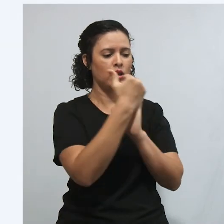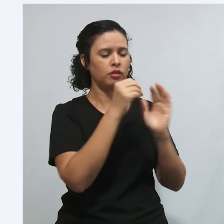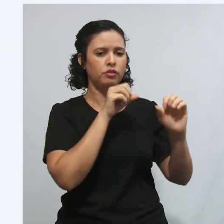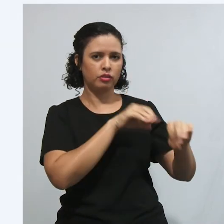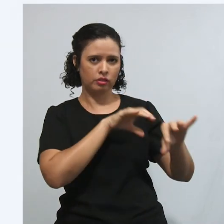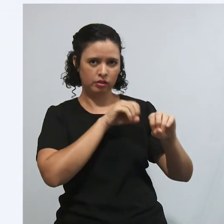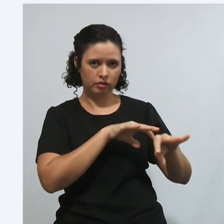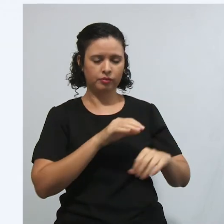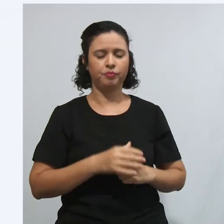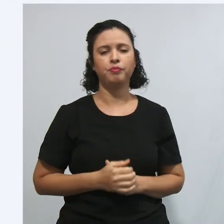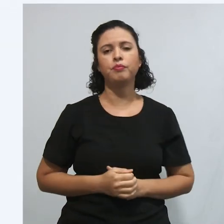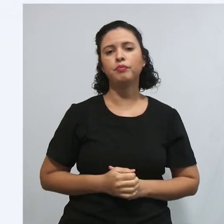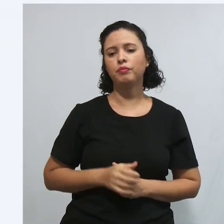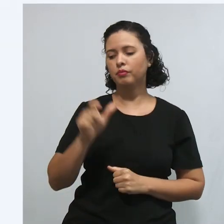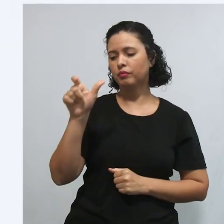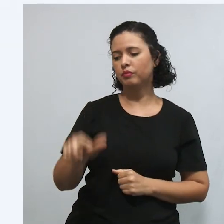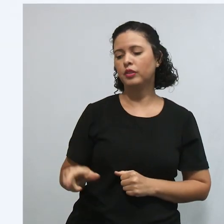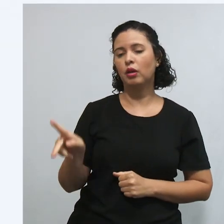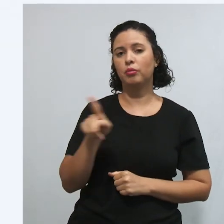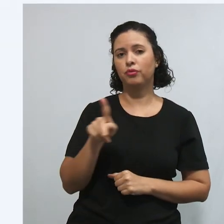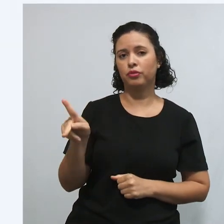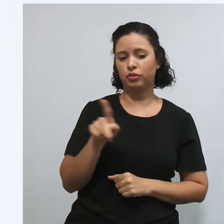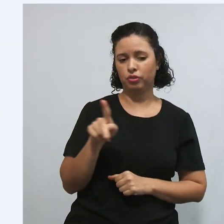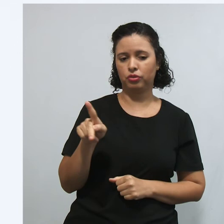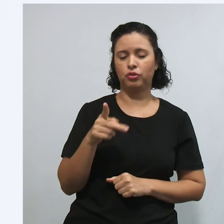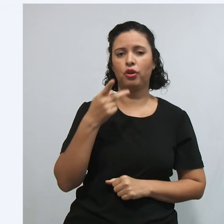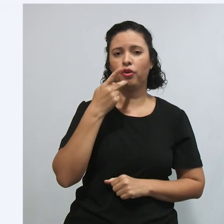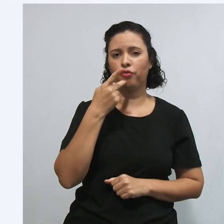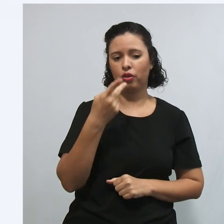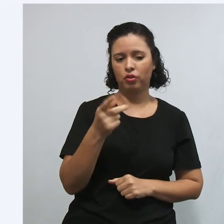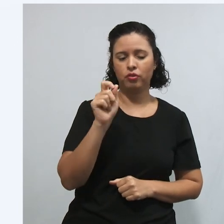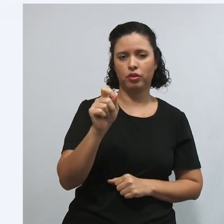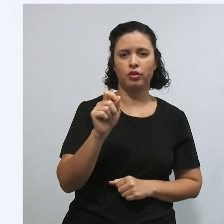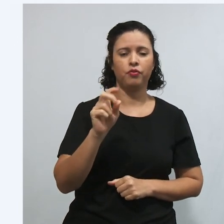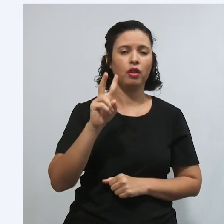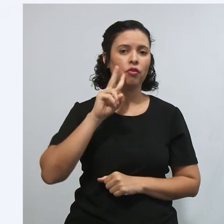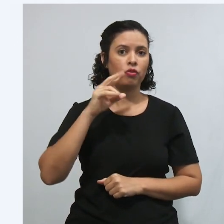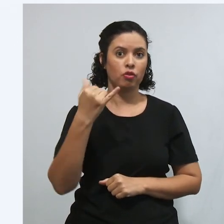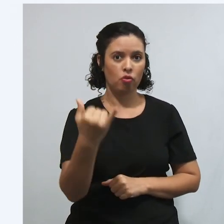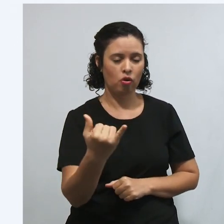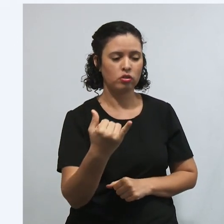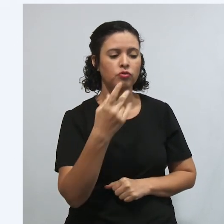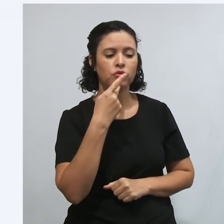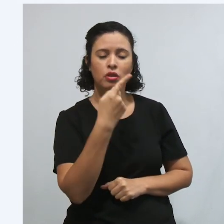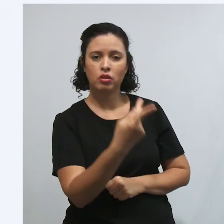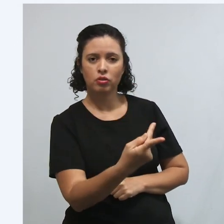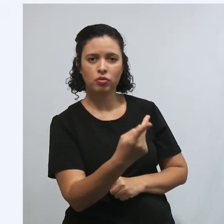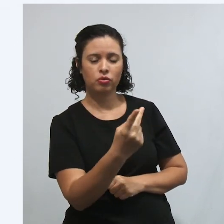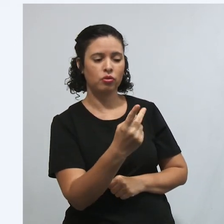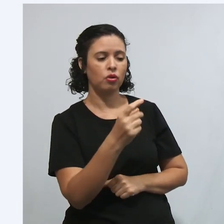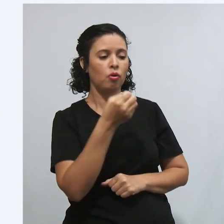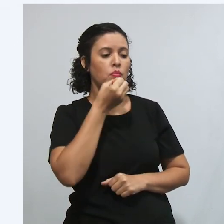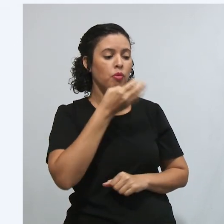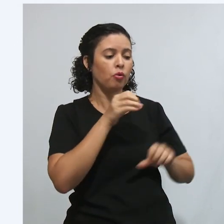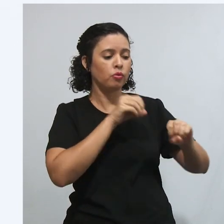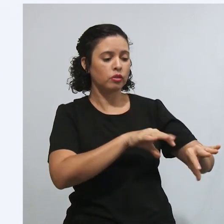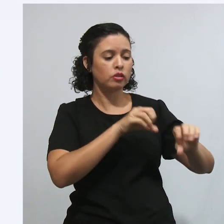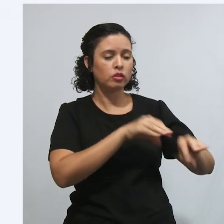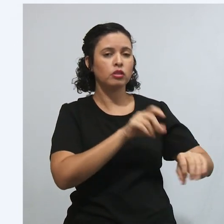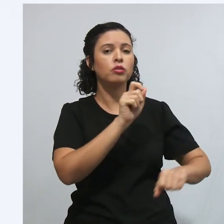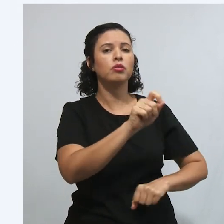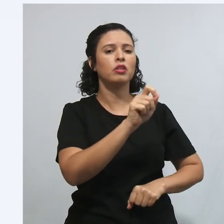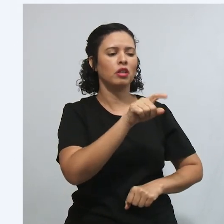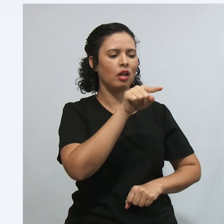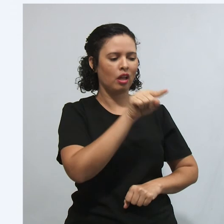Sueli Mello, ela continua. Por isso é que Vygotsky conclui que o bom ensino não é aquele que incide sobre o que a criança já sabe